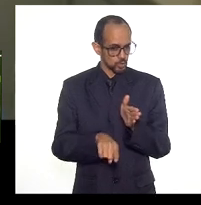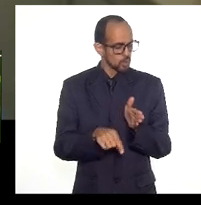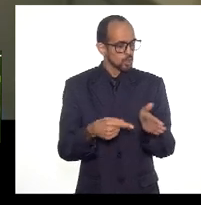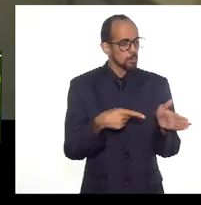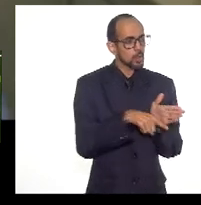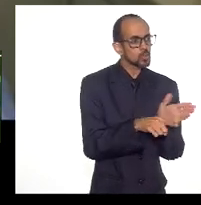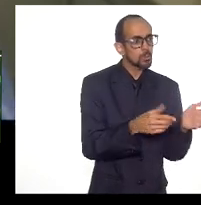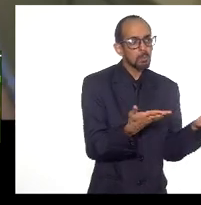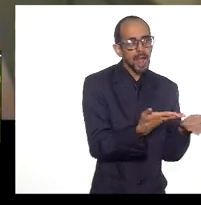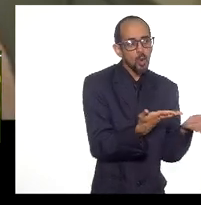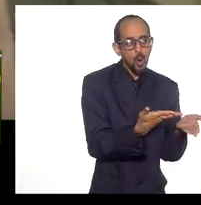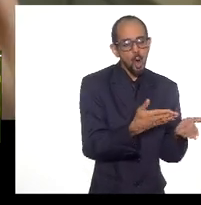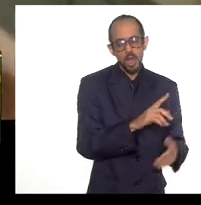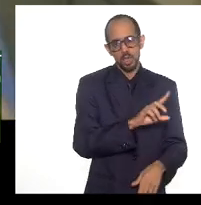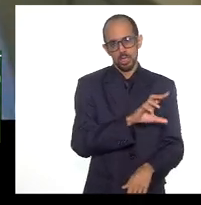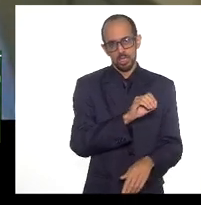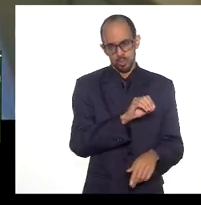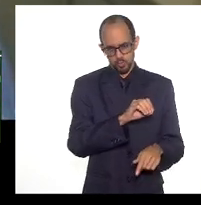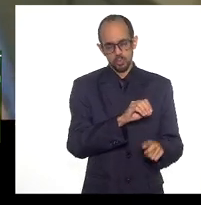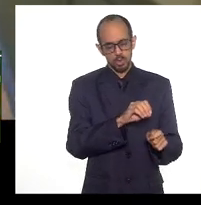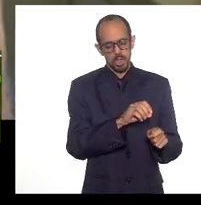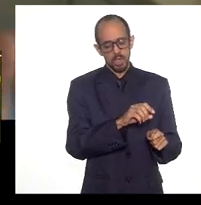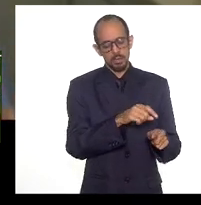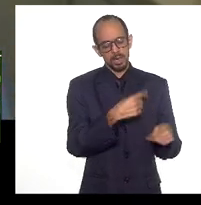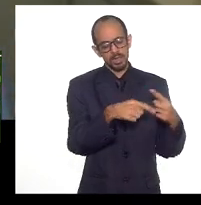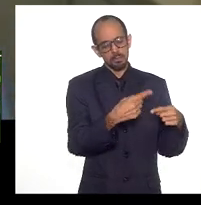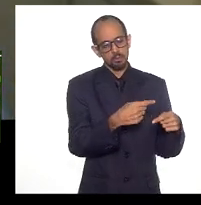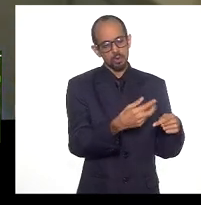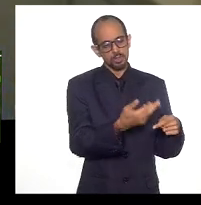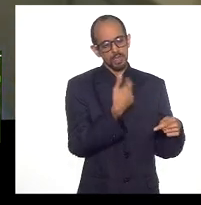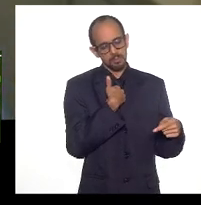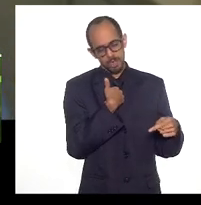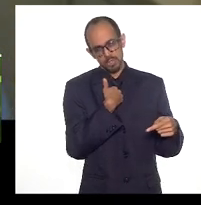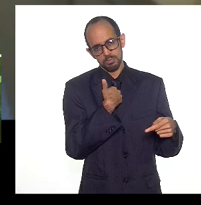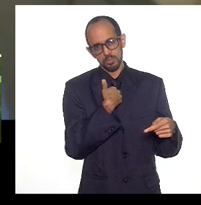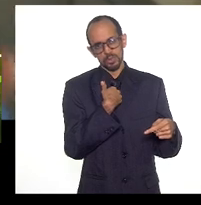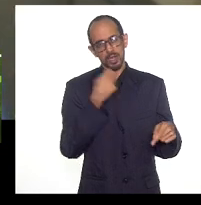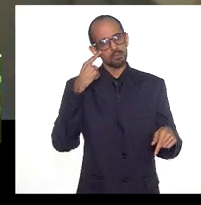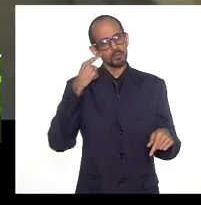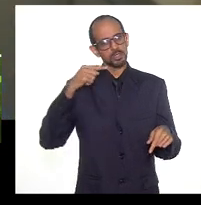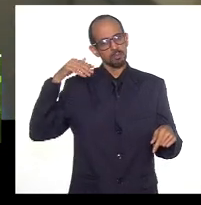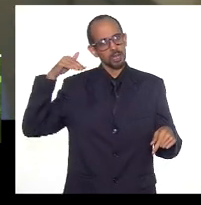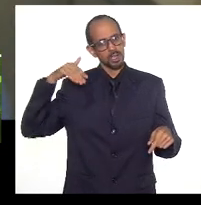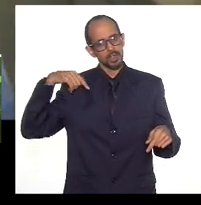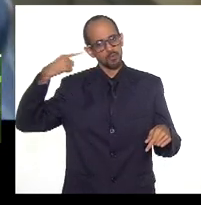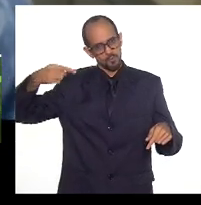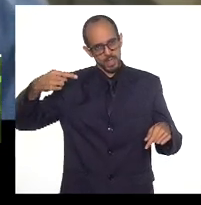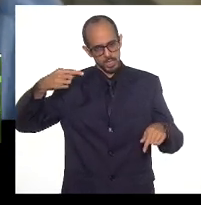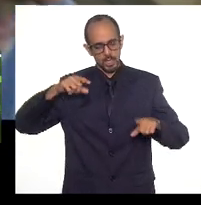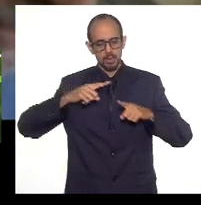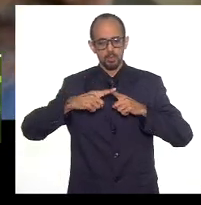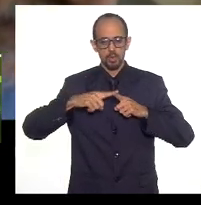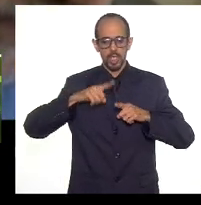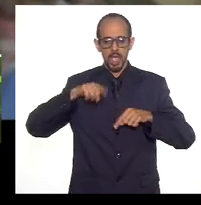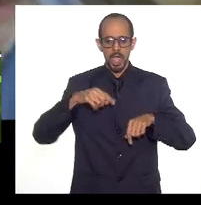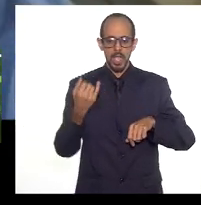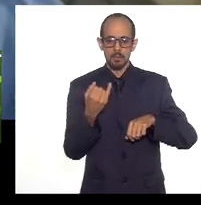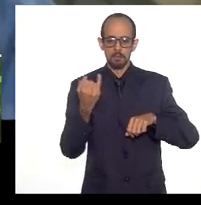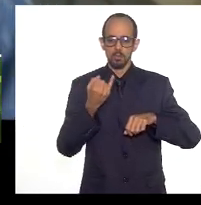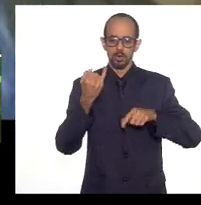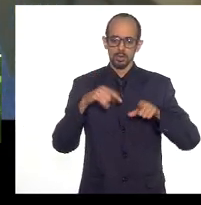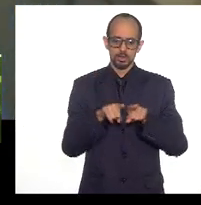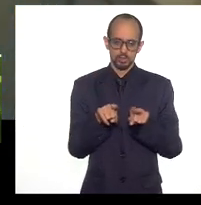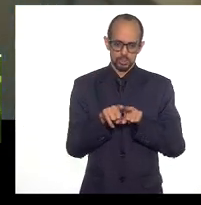estou perguntando para o senhor trazer também essas respostas, porque são pertinentes a